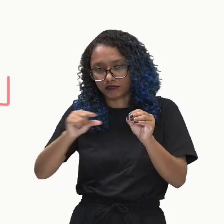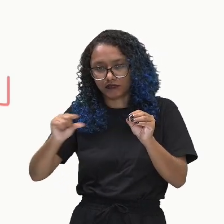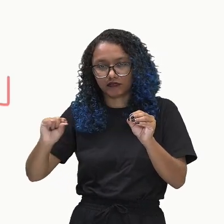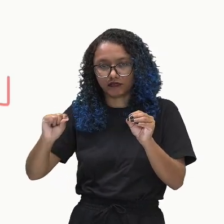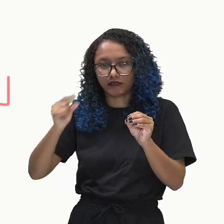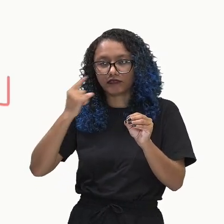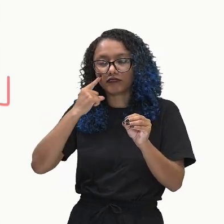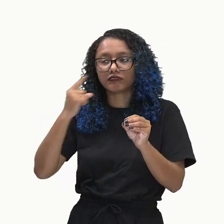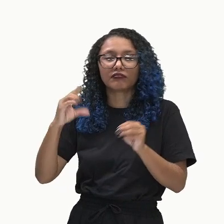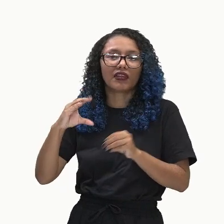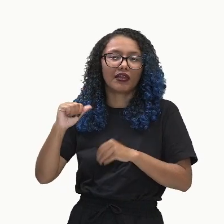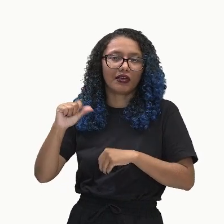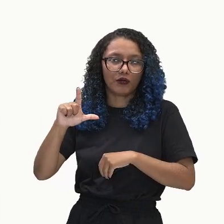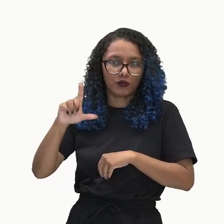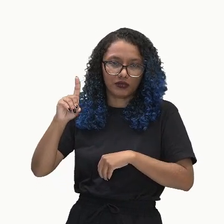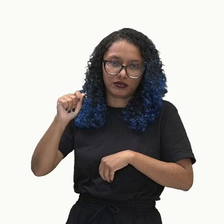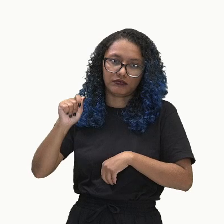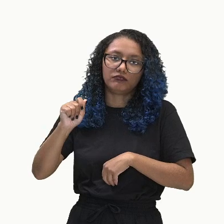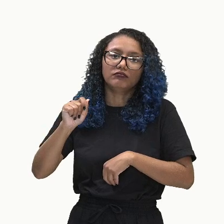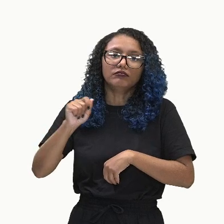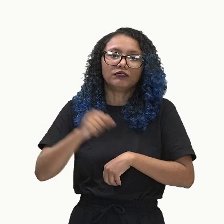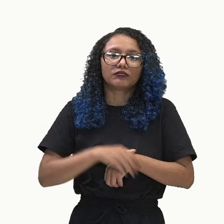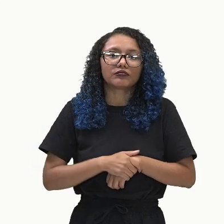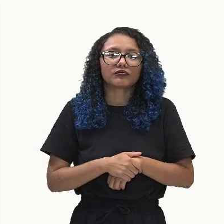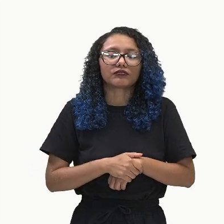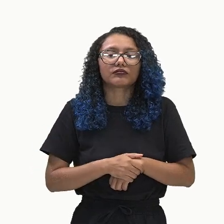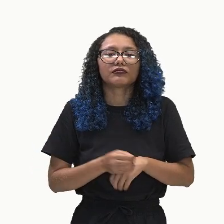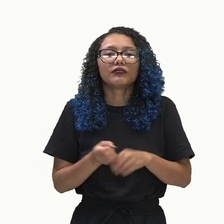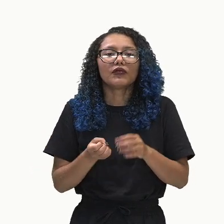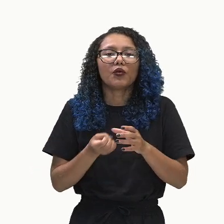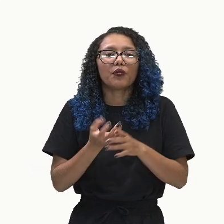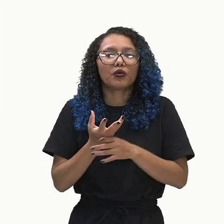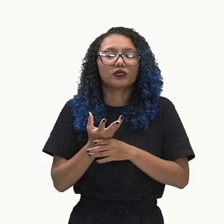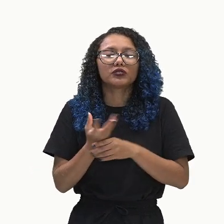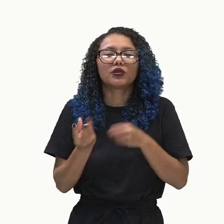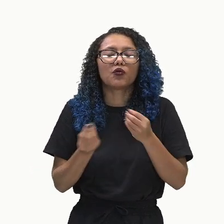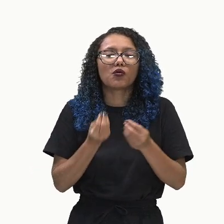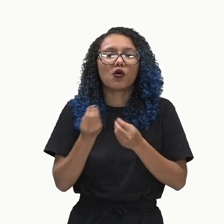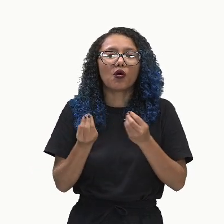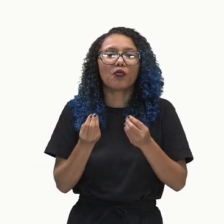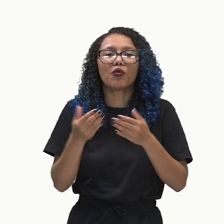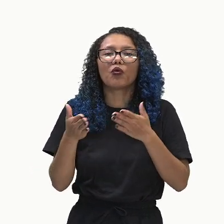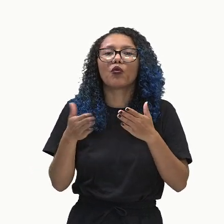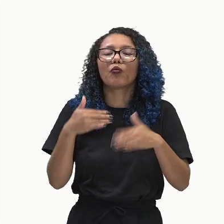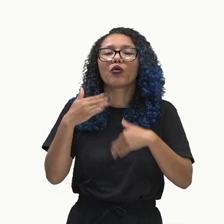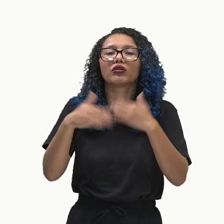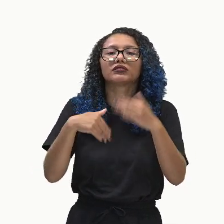E a produção aí dos espermatozoides, ela ocorre pela